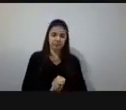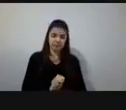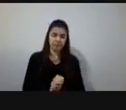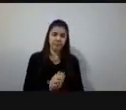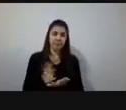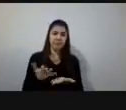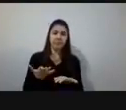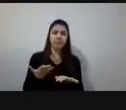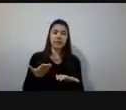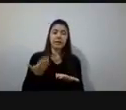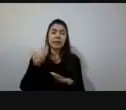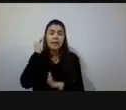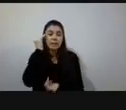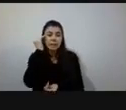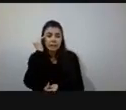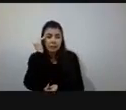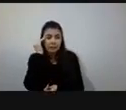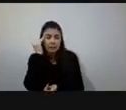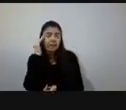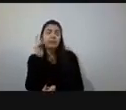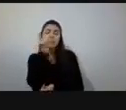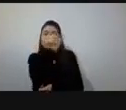de compreender que ela,